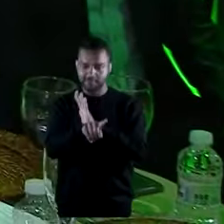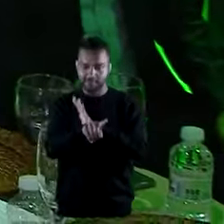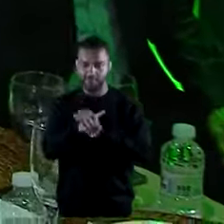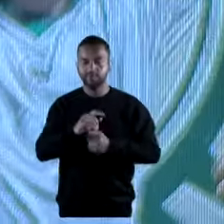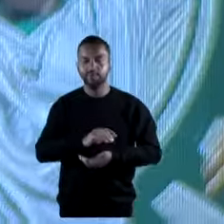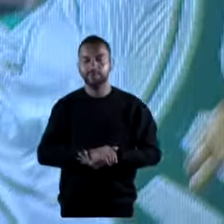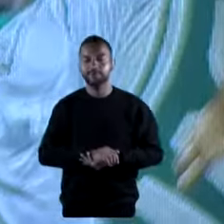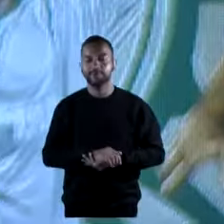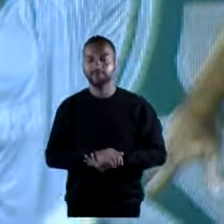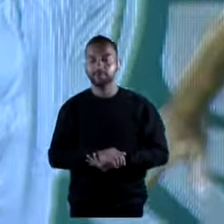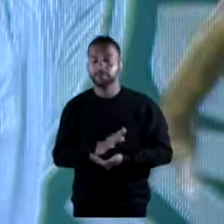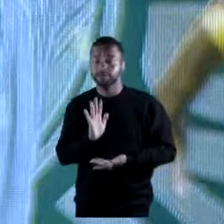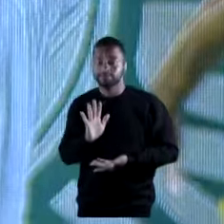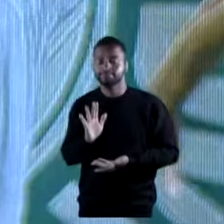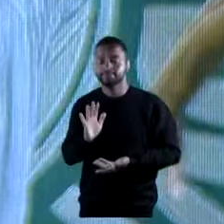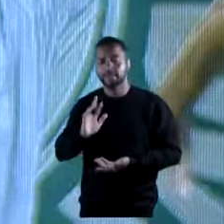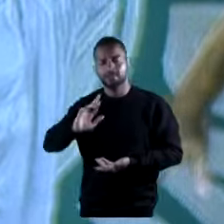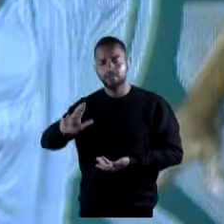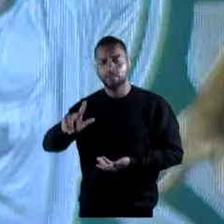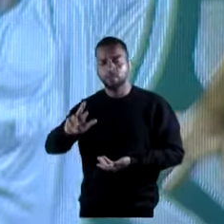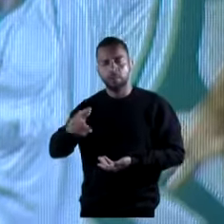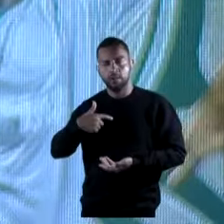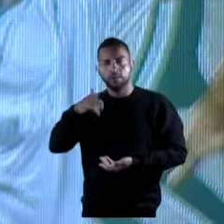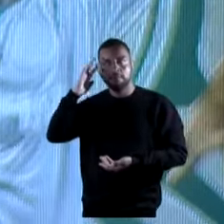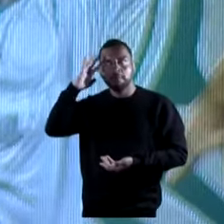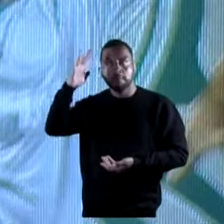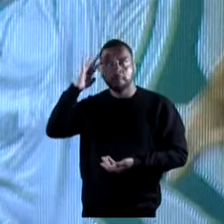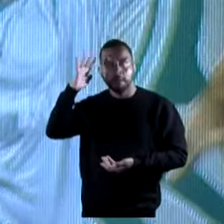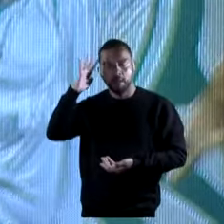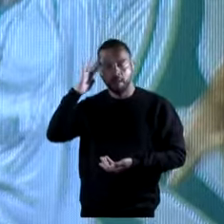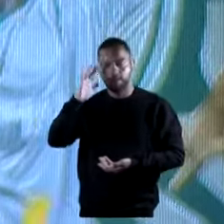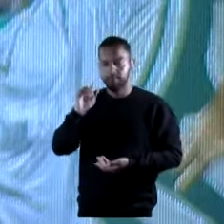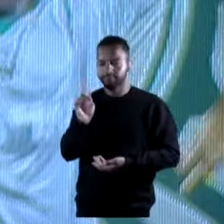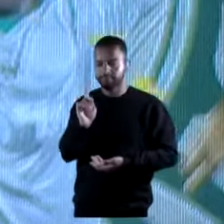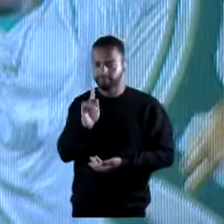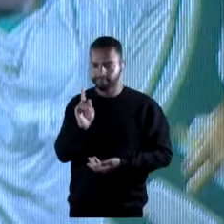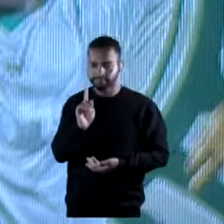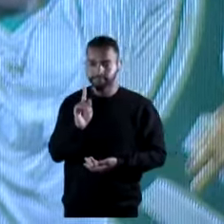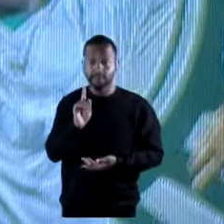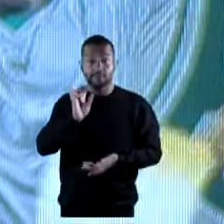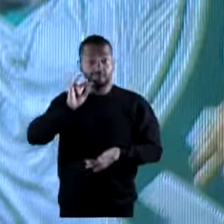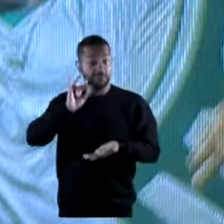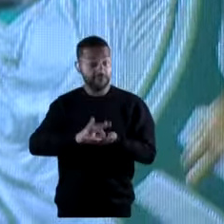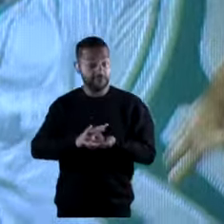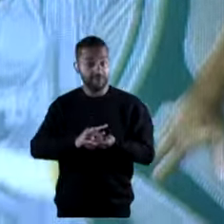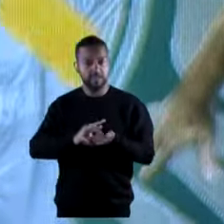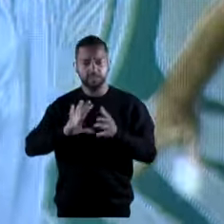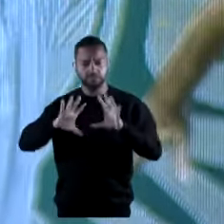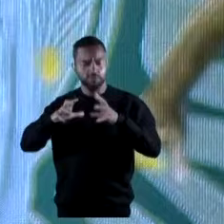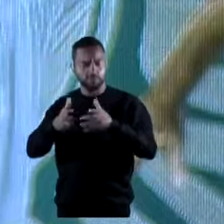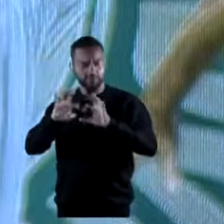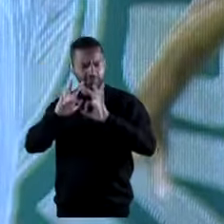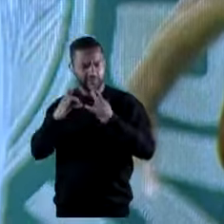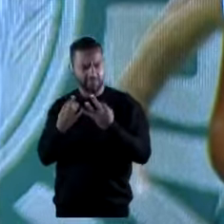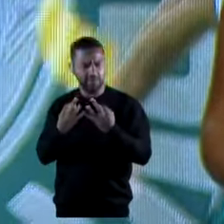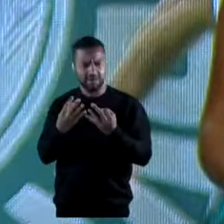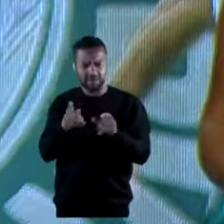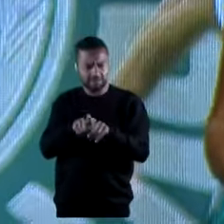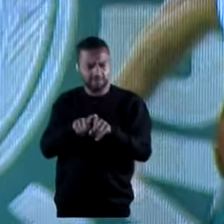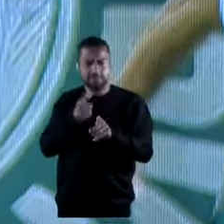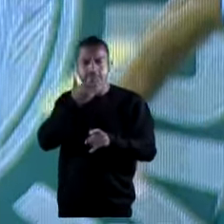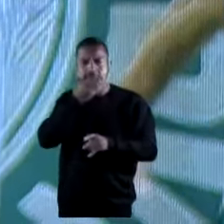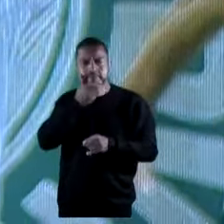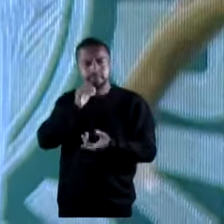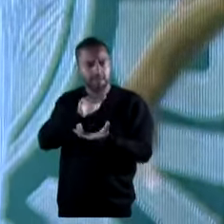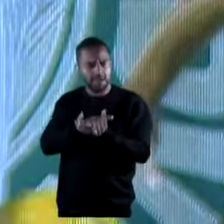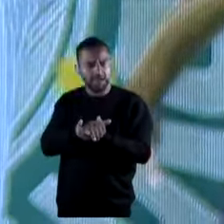pergunta. Não é que eu jamais imaginaria, não. Ninguém na minha família, muito menos o meu marido. O meu marido,